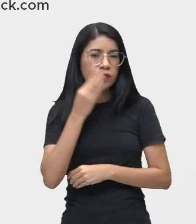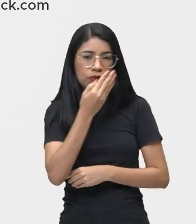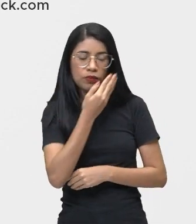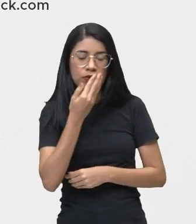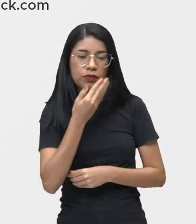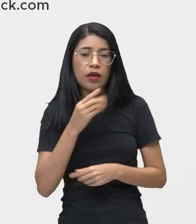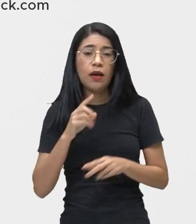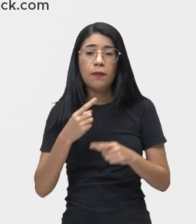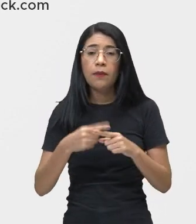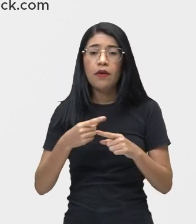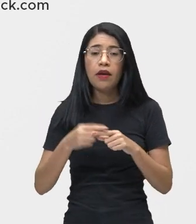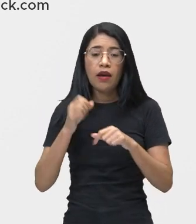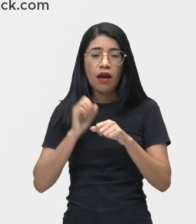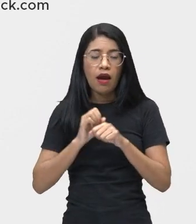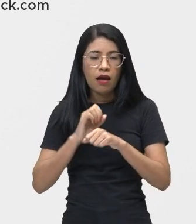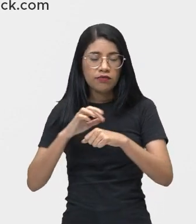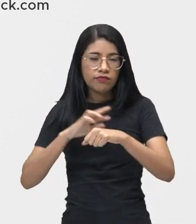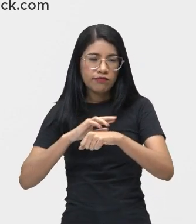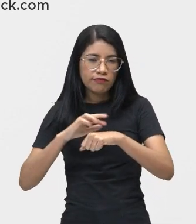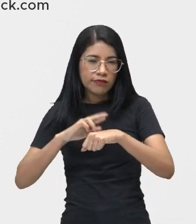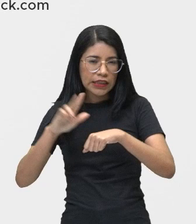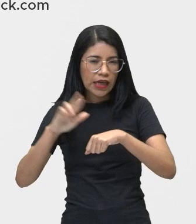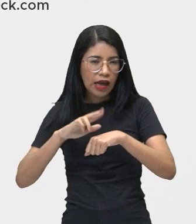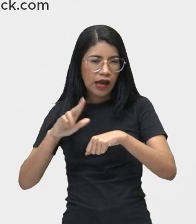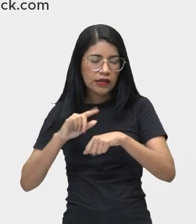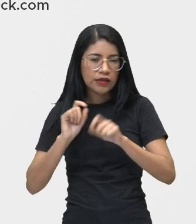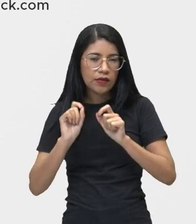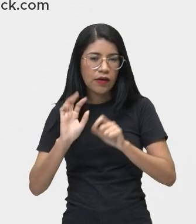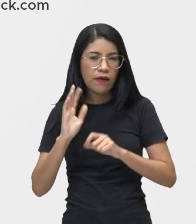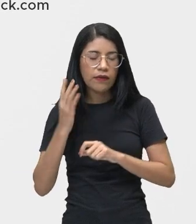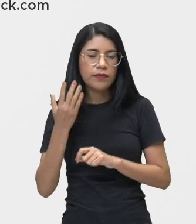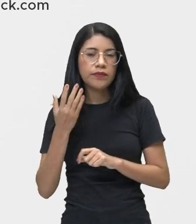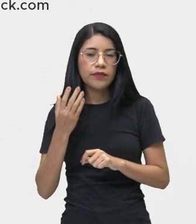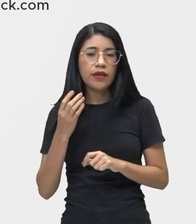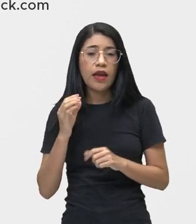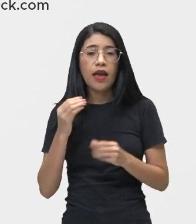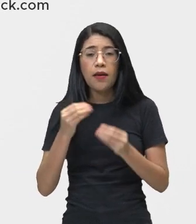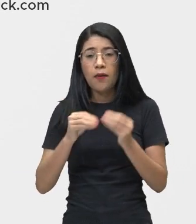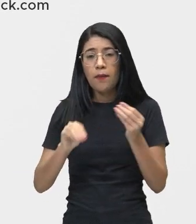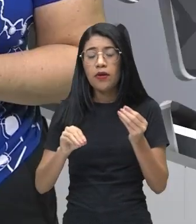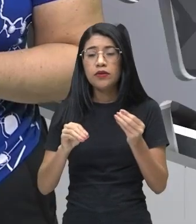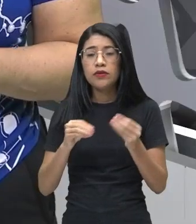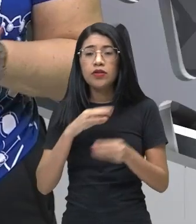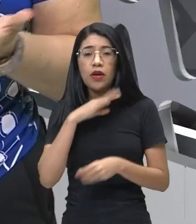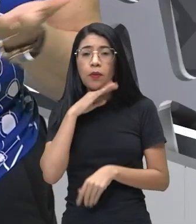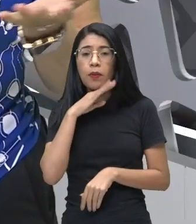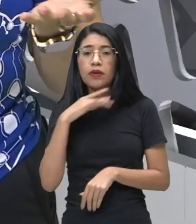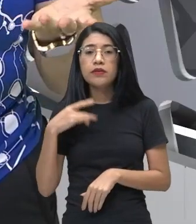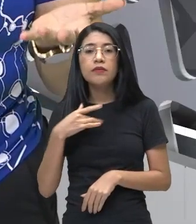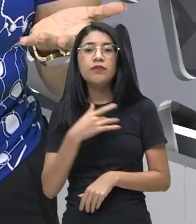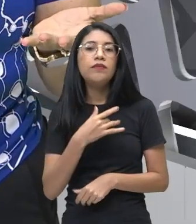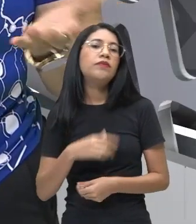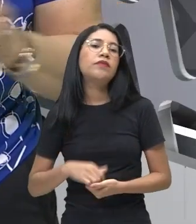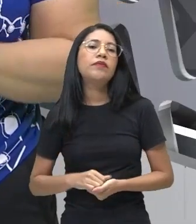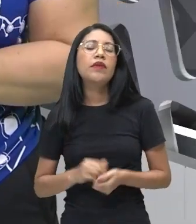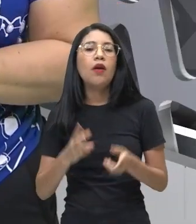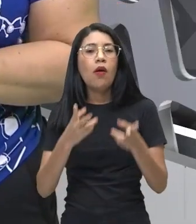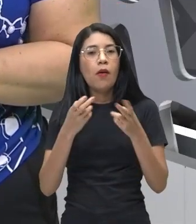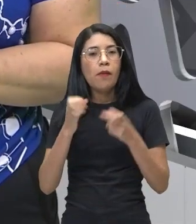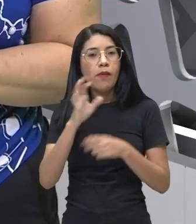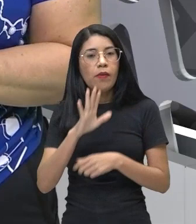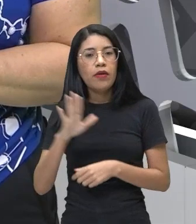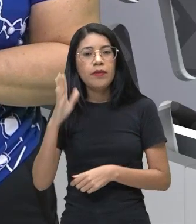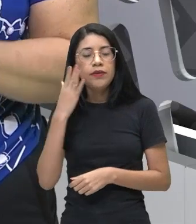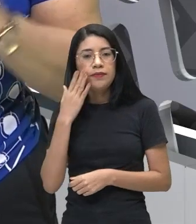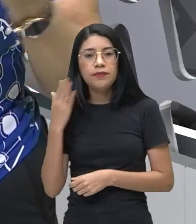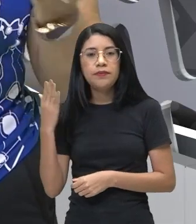a irradiação, muitas das vezes, elas fazem mal à saúde. Observem comigo